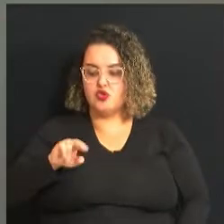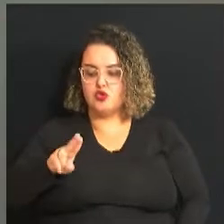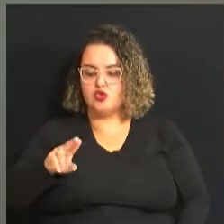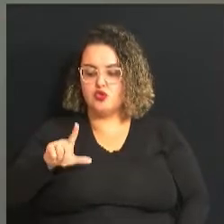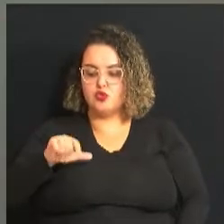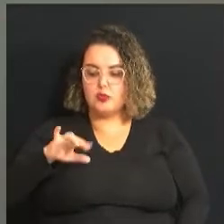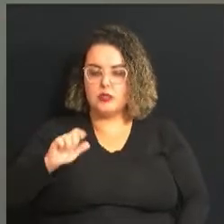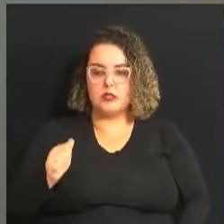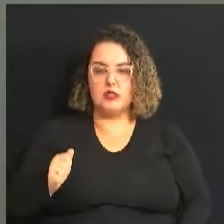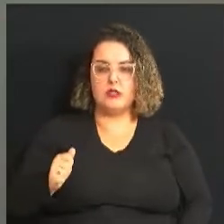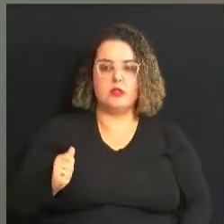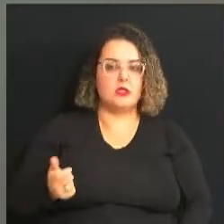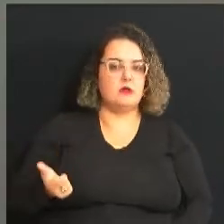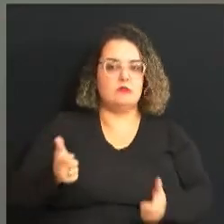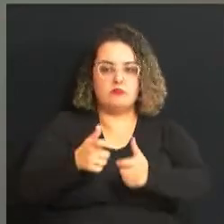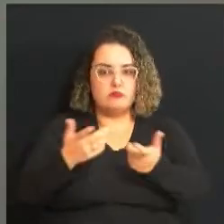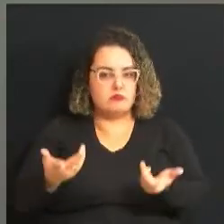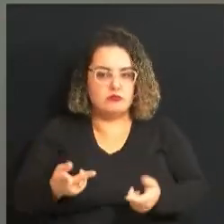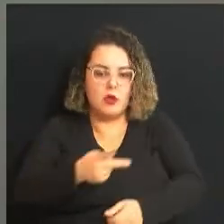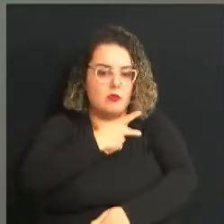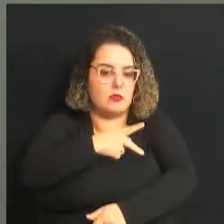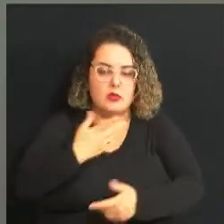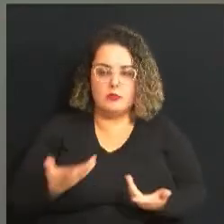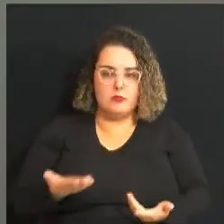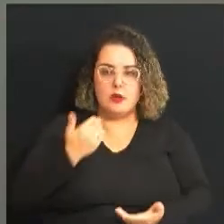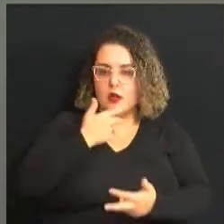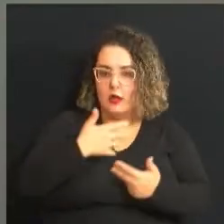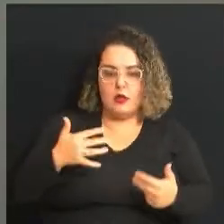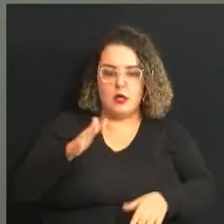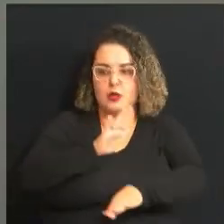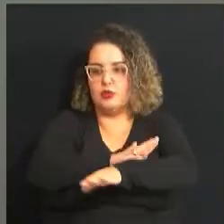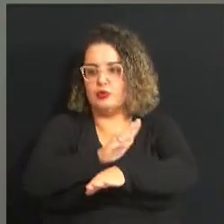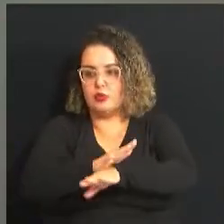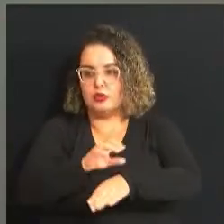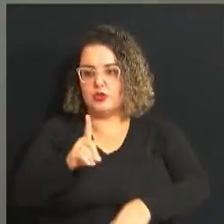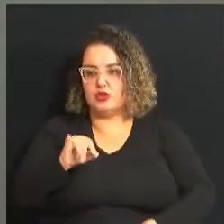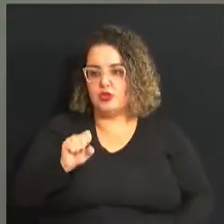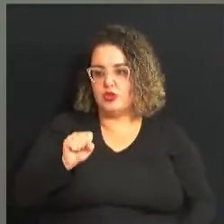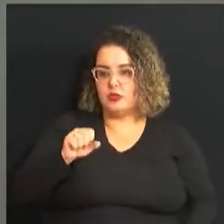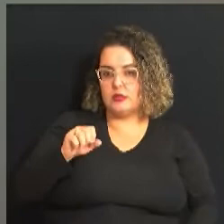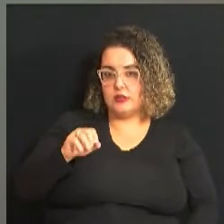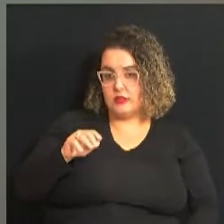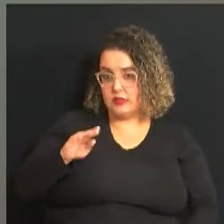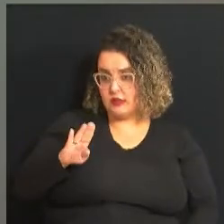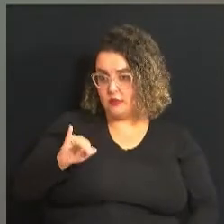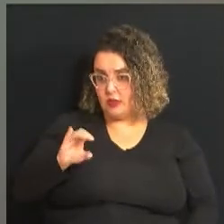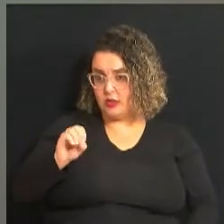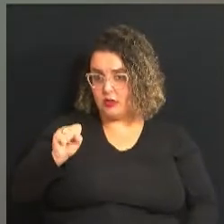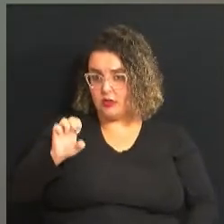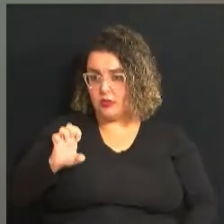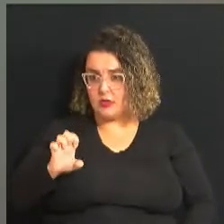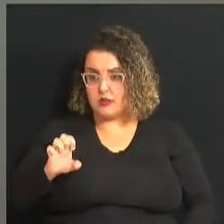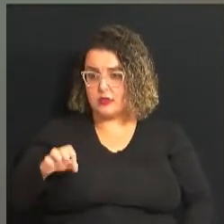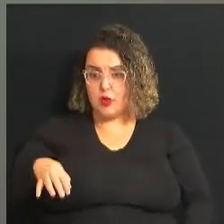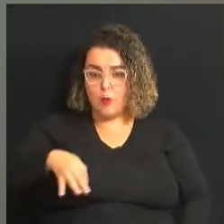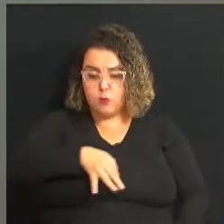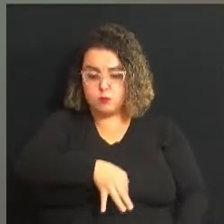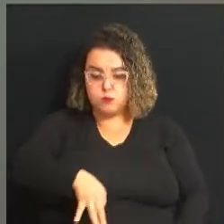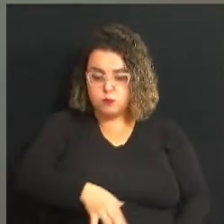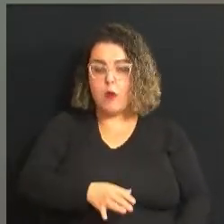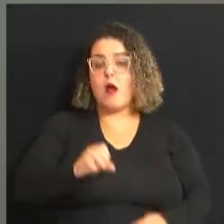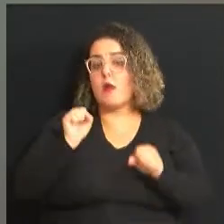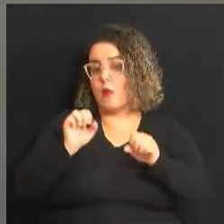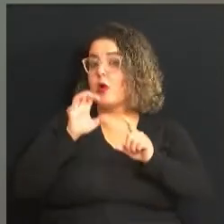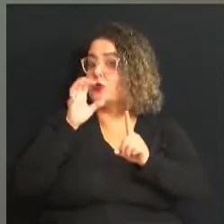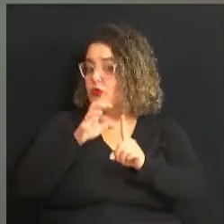resistência insulínica, a alimentação saudável ela ajuda, por exemplo, numa desbiose intestinal, e tudo isso são fatores que podem influenciar na O